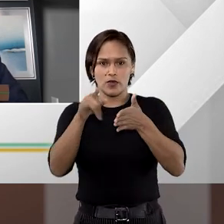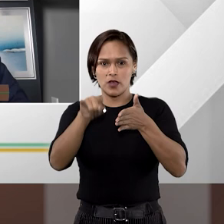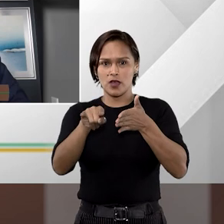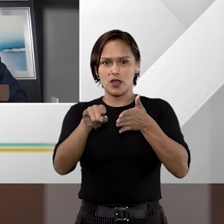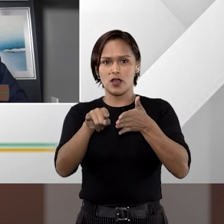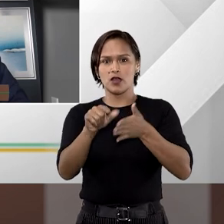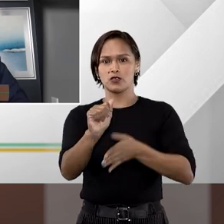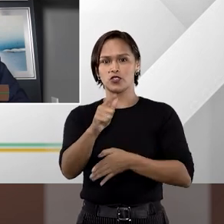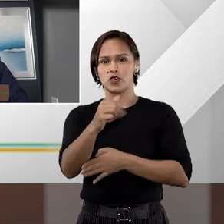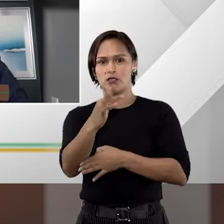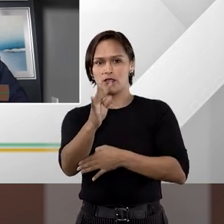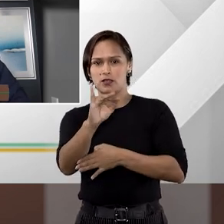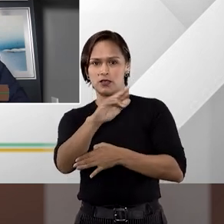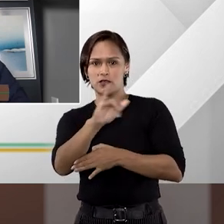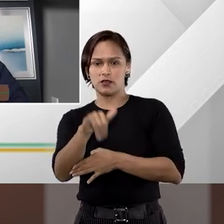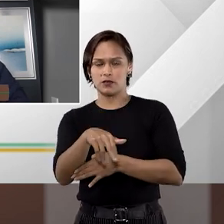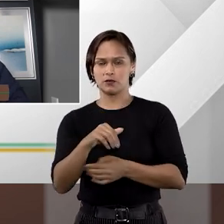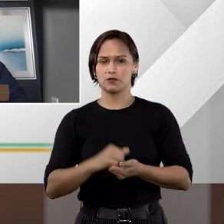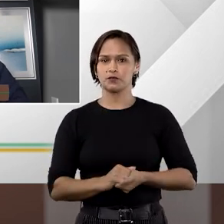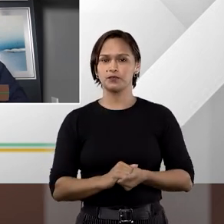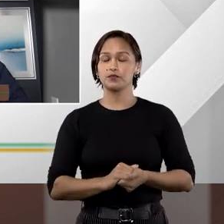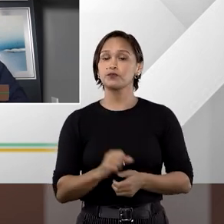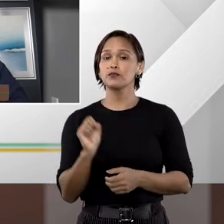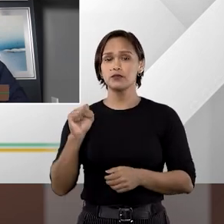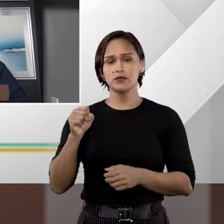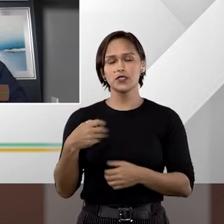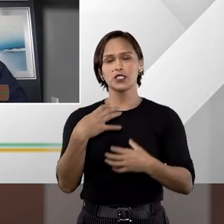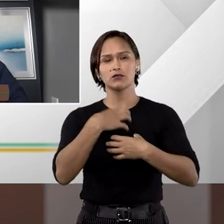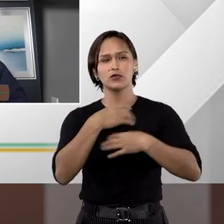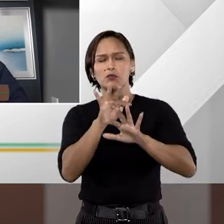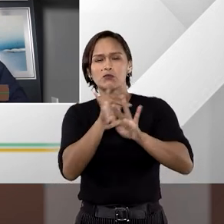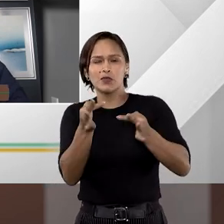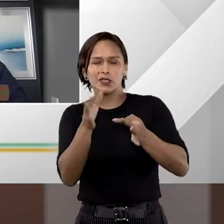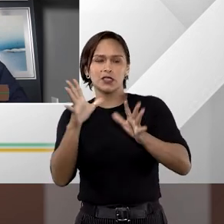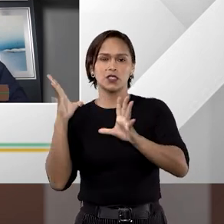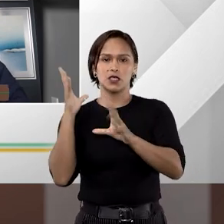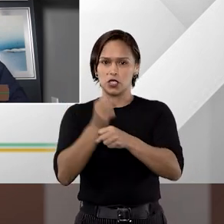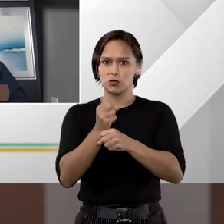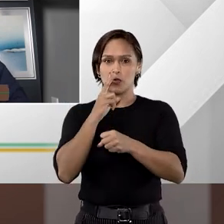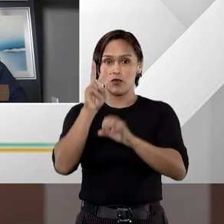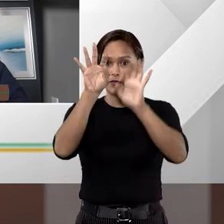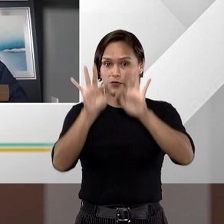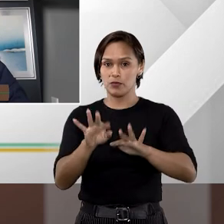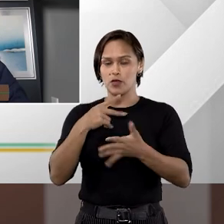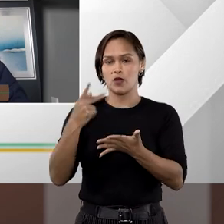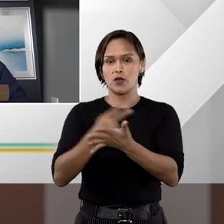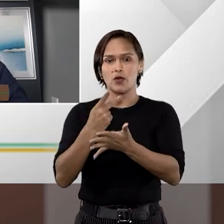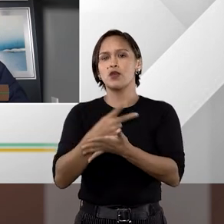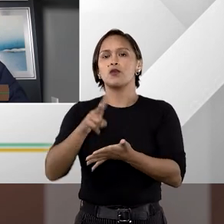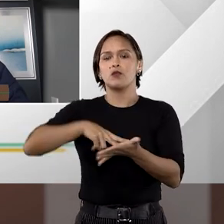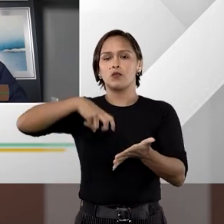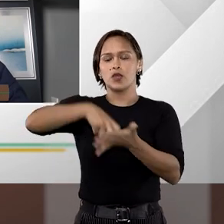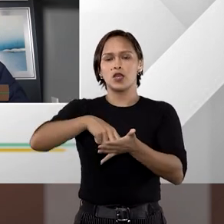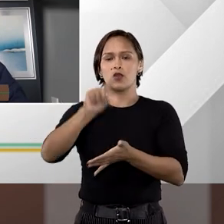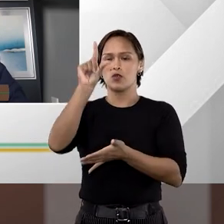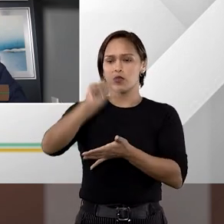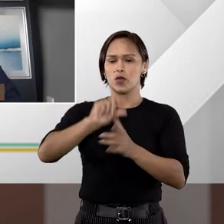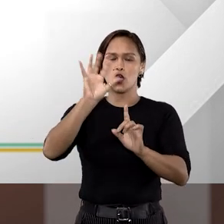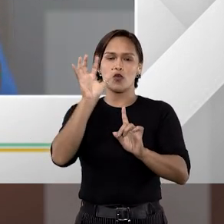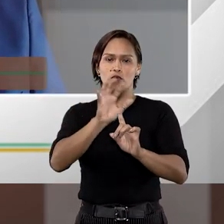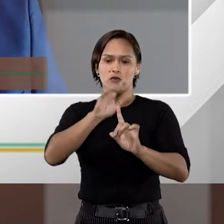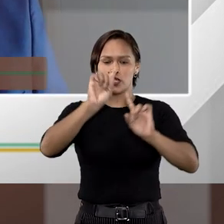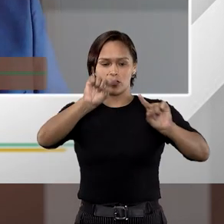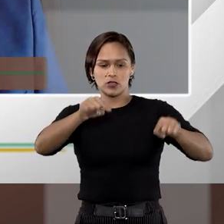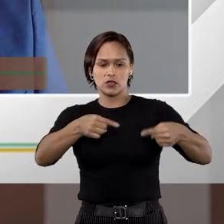direcionadas ao jecrim bom então Fátima de uma forma assim bastante resumida as infrações penais de menor potencial